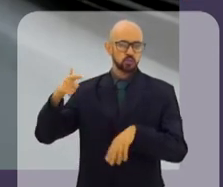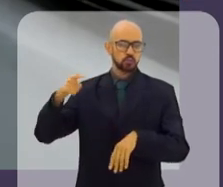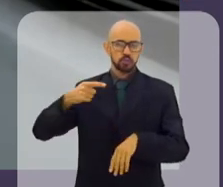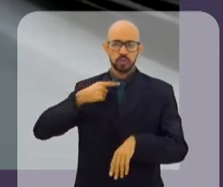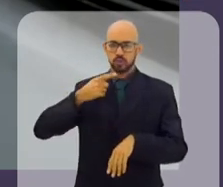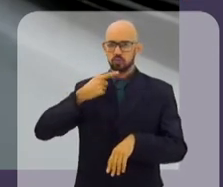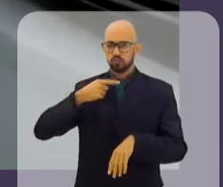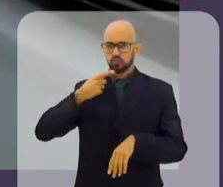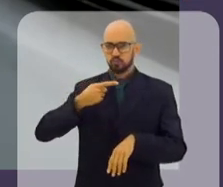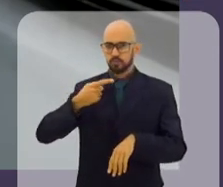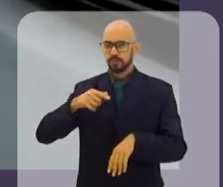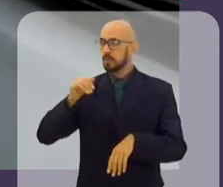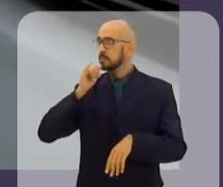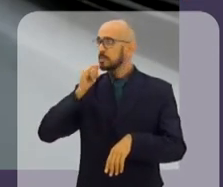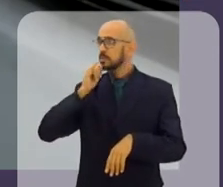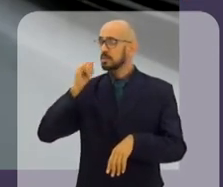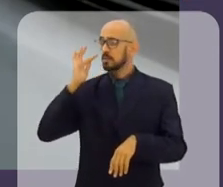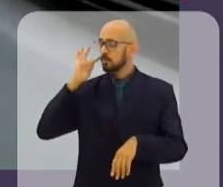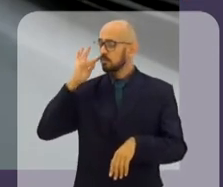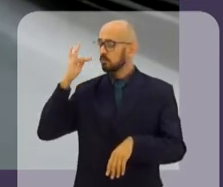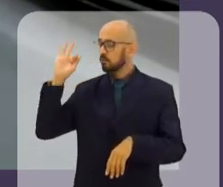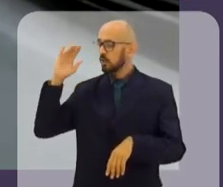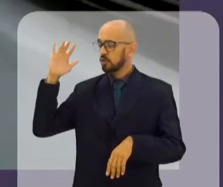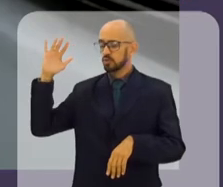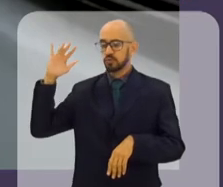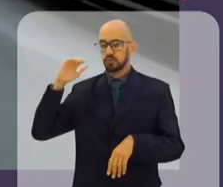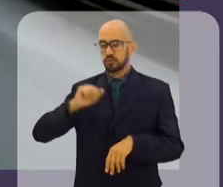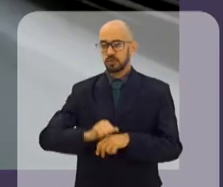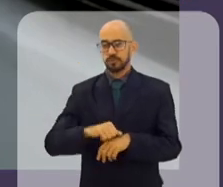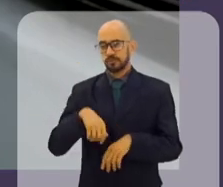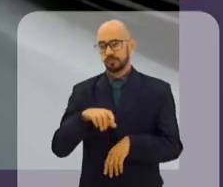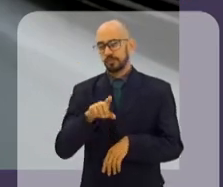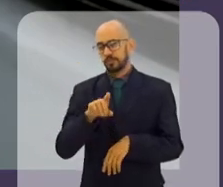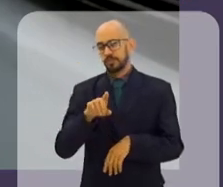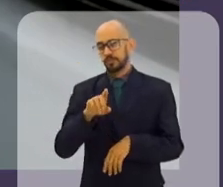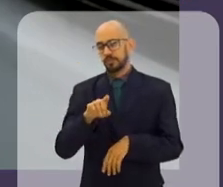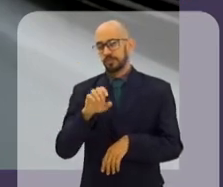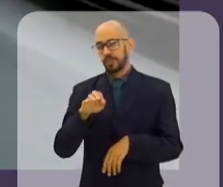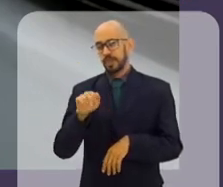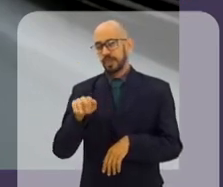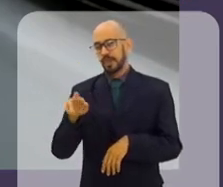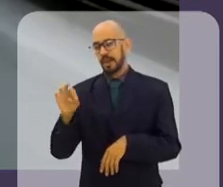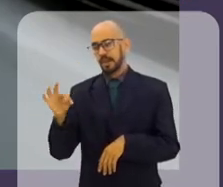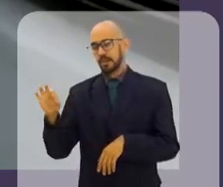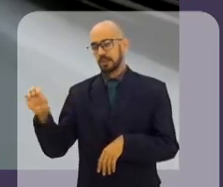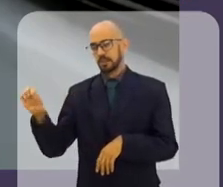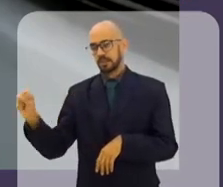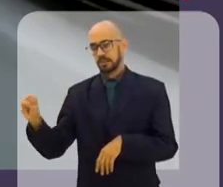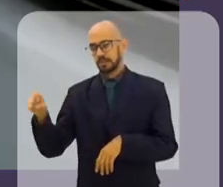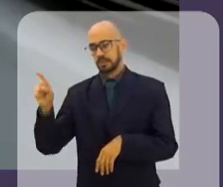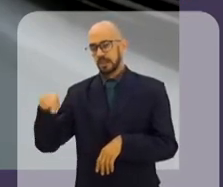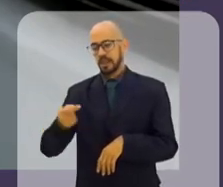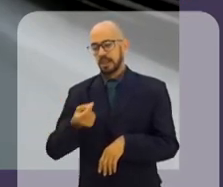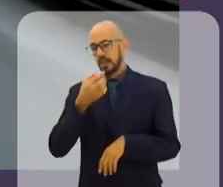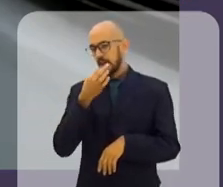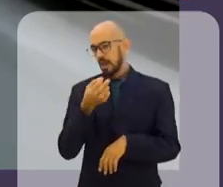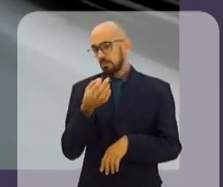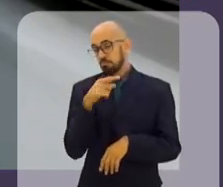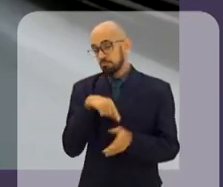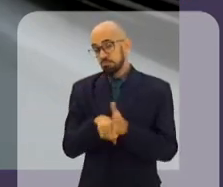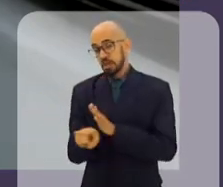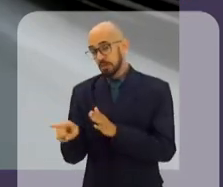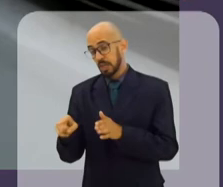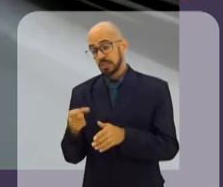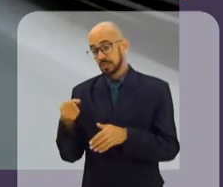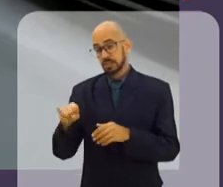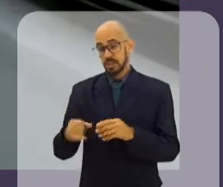questionar, né? Por exemplo, um filósofo clássico, Descartes, se a gente questionasse a filosofia